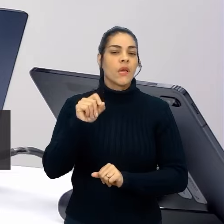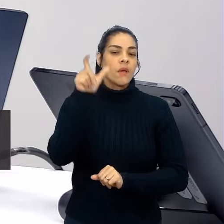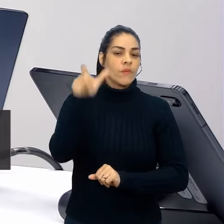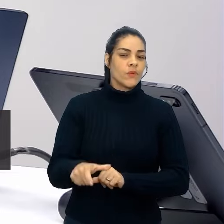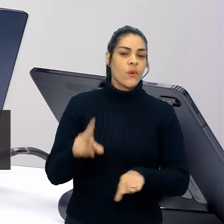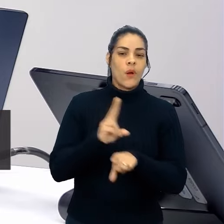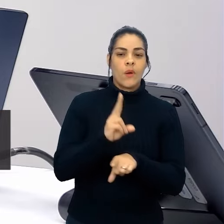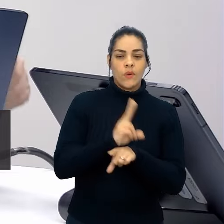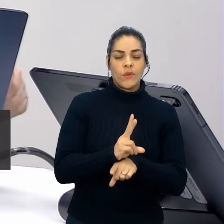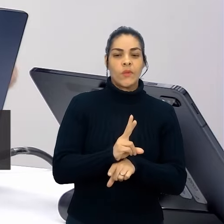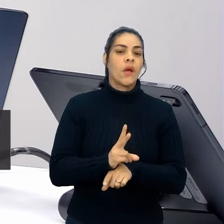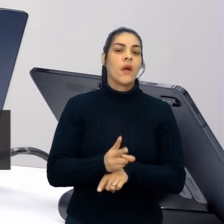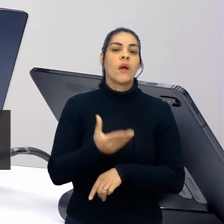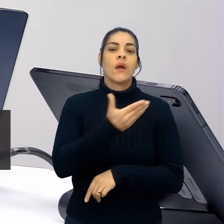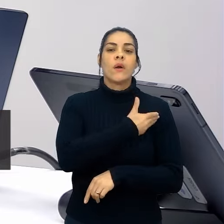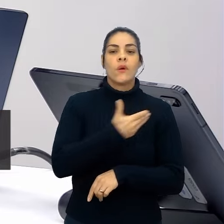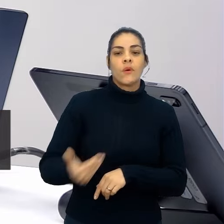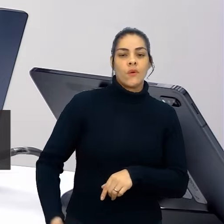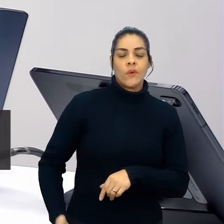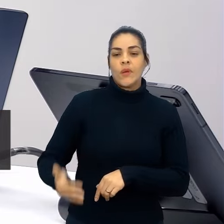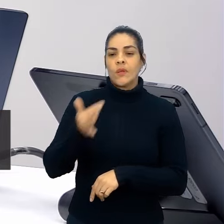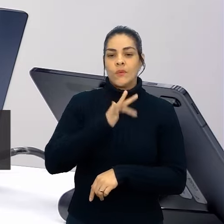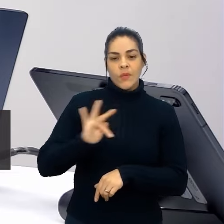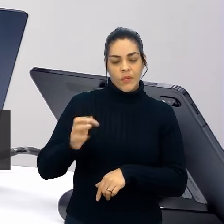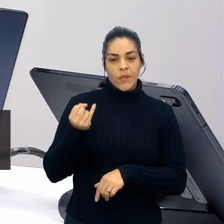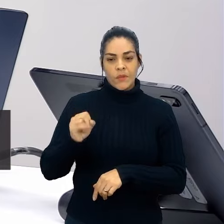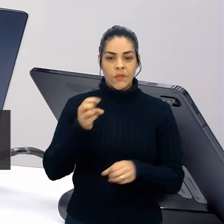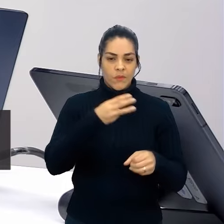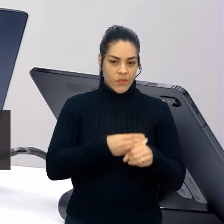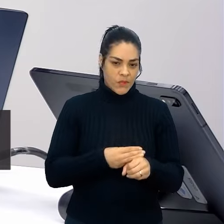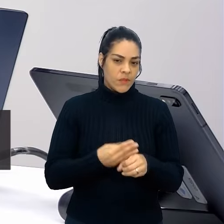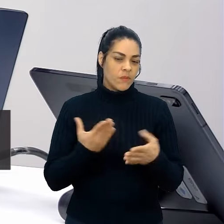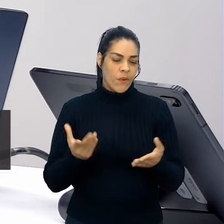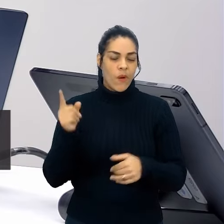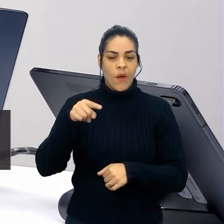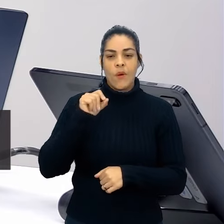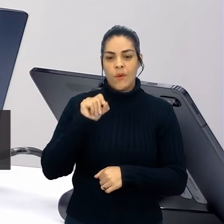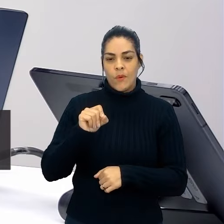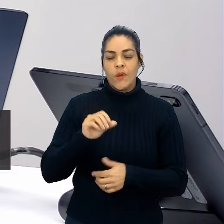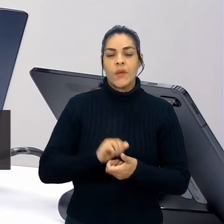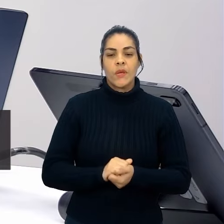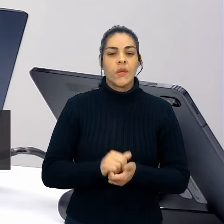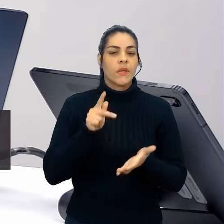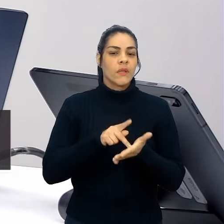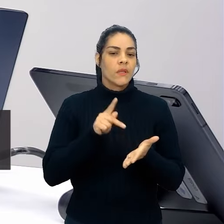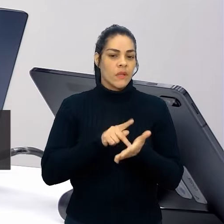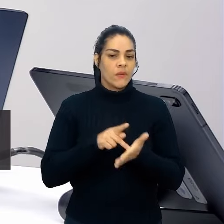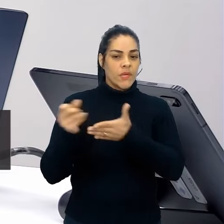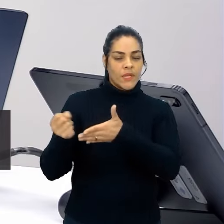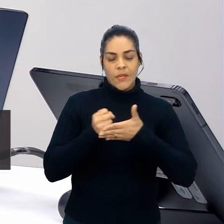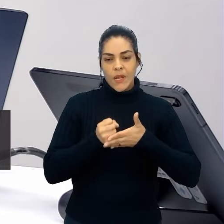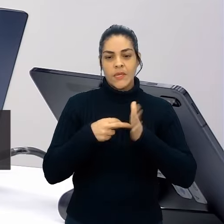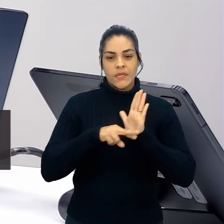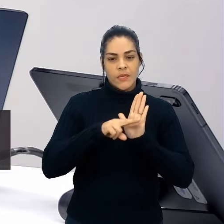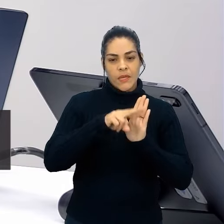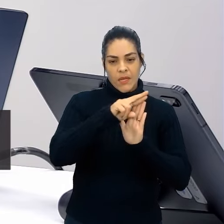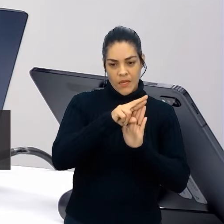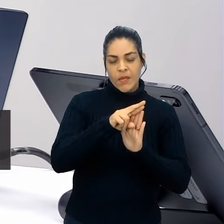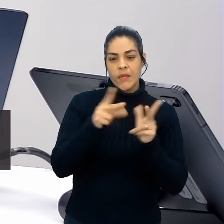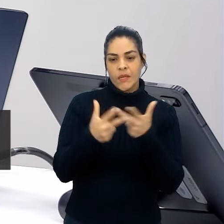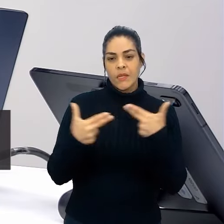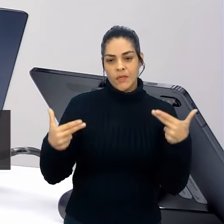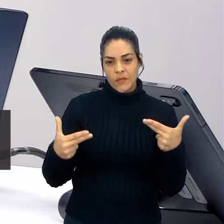se é o governo federal, se é o município. Ah, legal. Entendeu? É uma que é, na verdade, que trazem as normas e requisitos